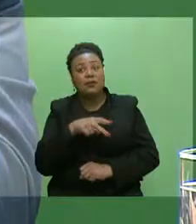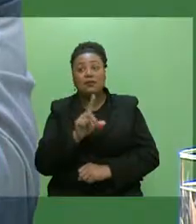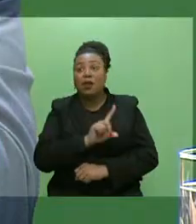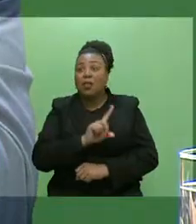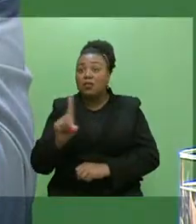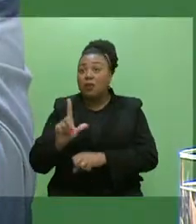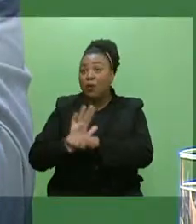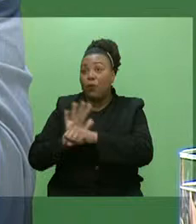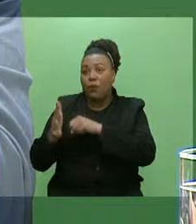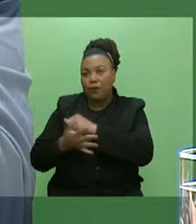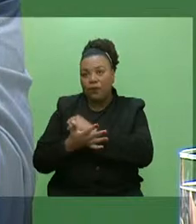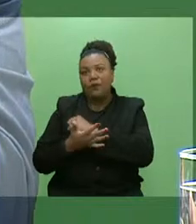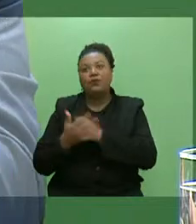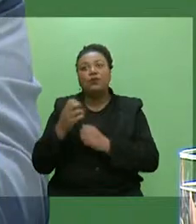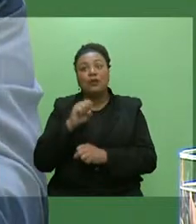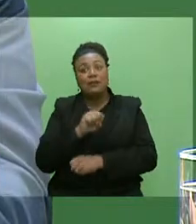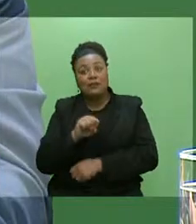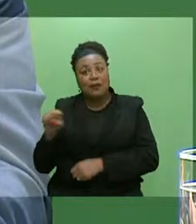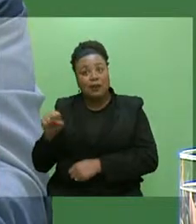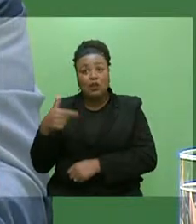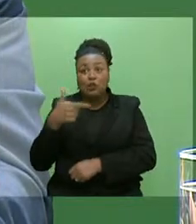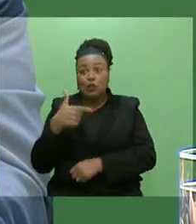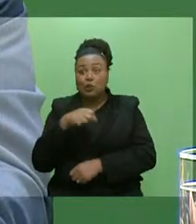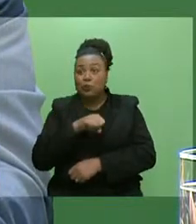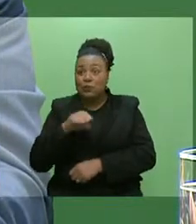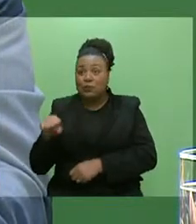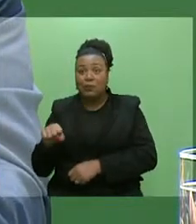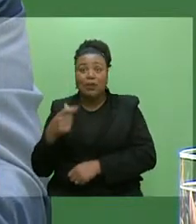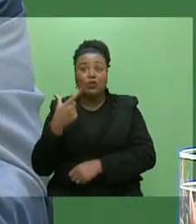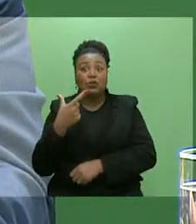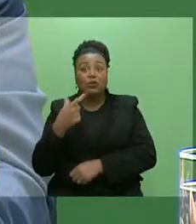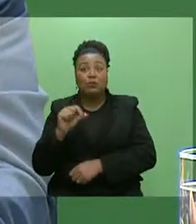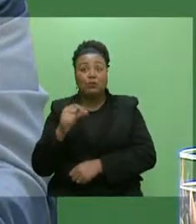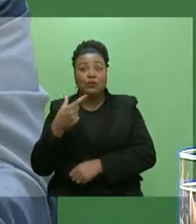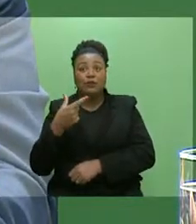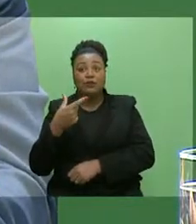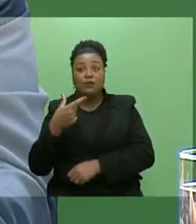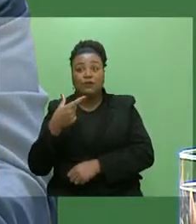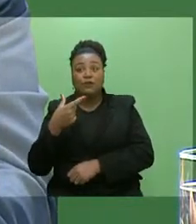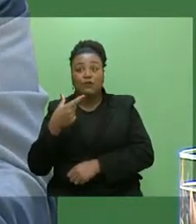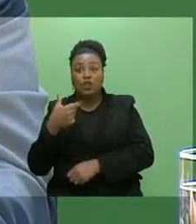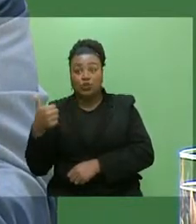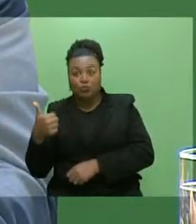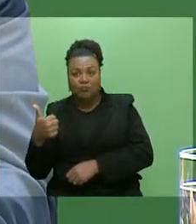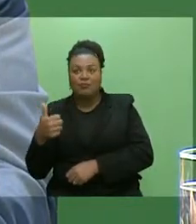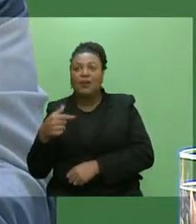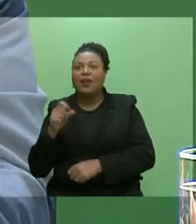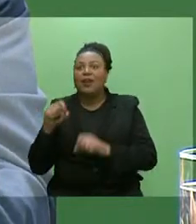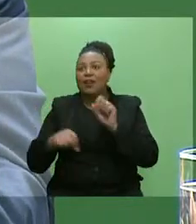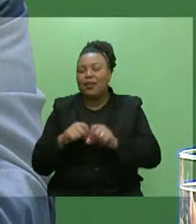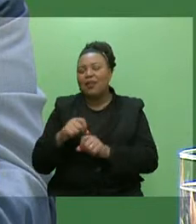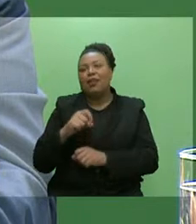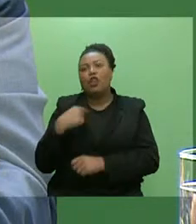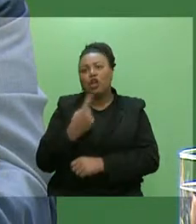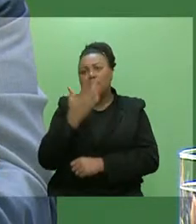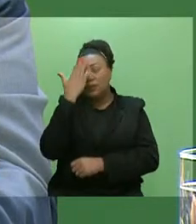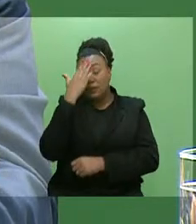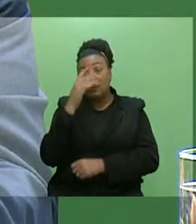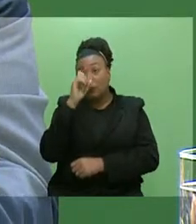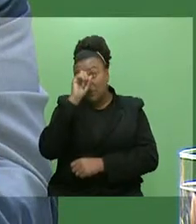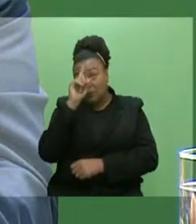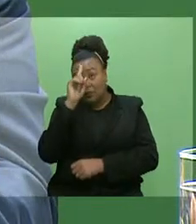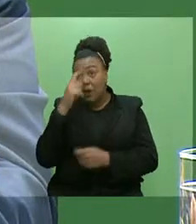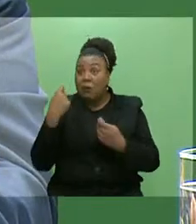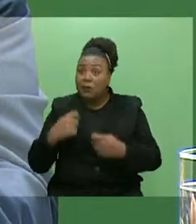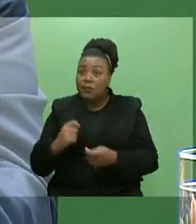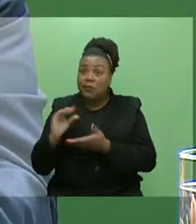não-Covid durante este semestre, segundo semestre de 2021. Nós entendemos que os hospitais devem receber